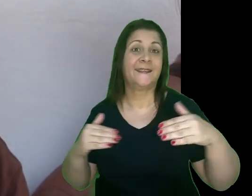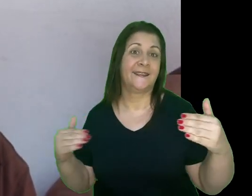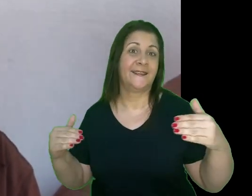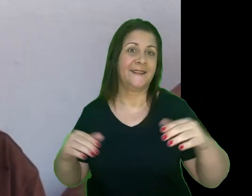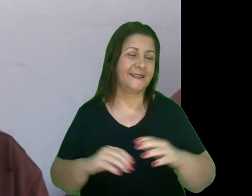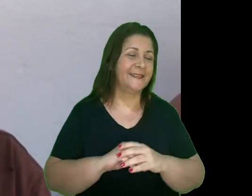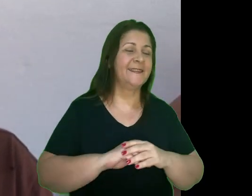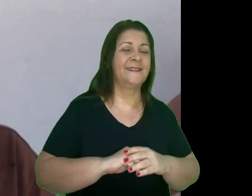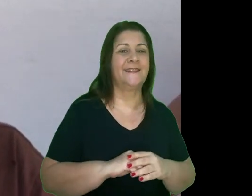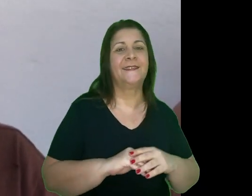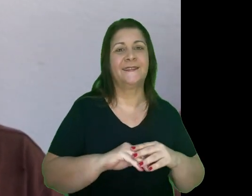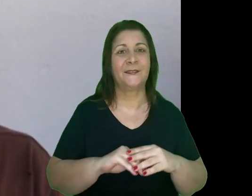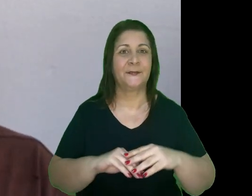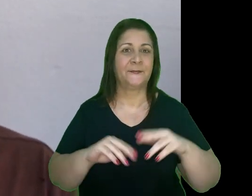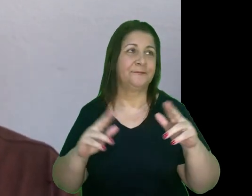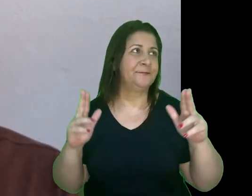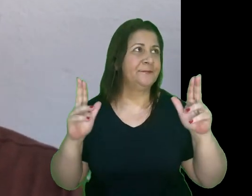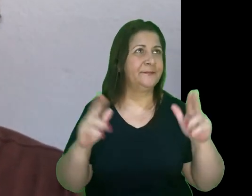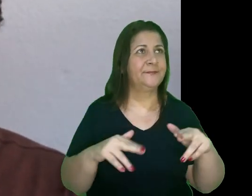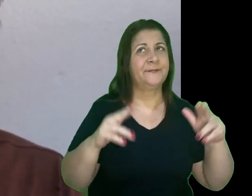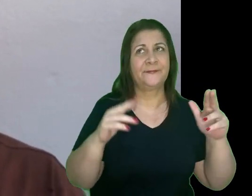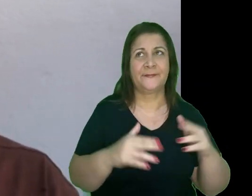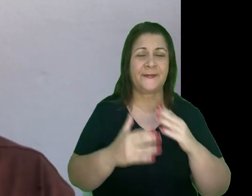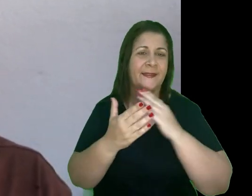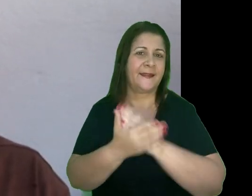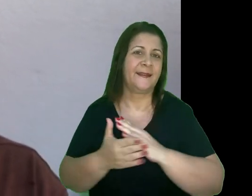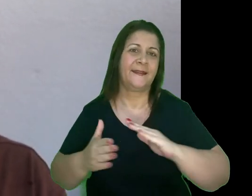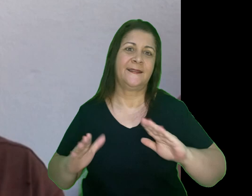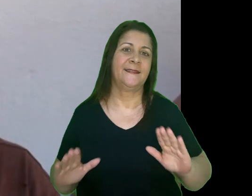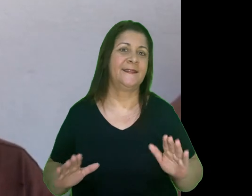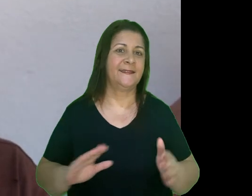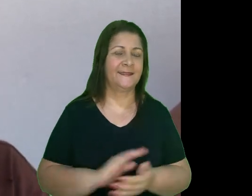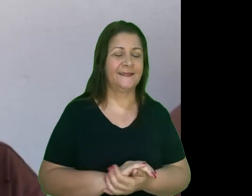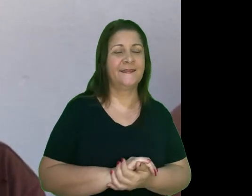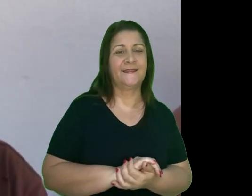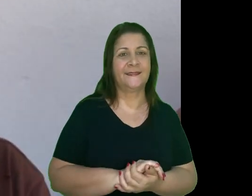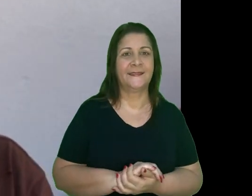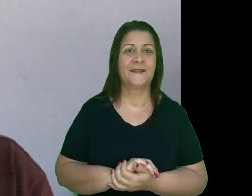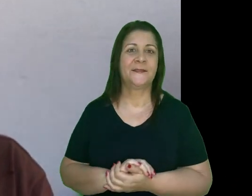te contar. Mas vira um pouco de tu no chão, mas deixa o cacete vai.